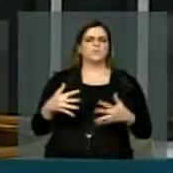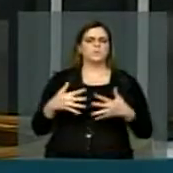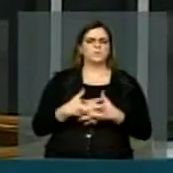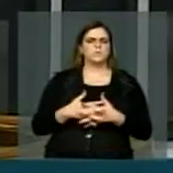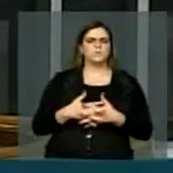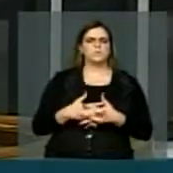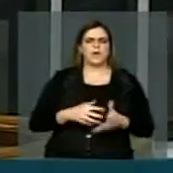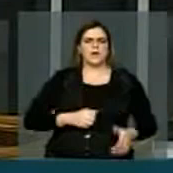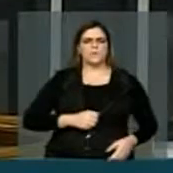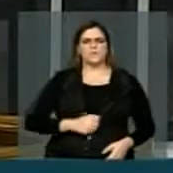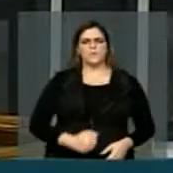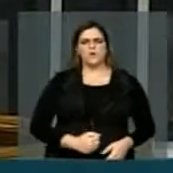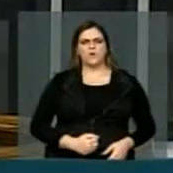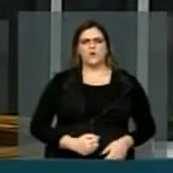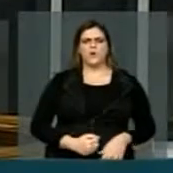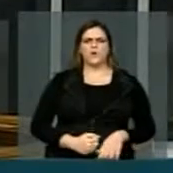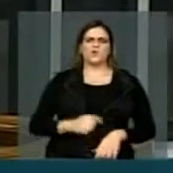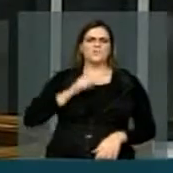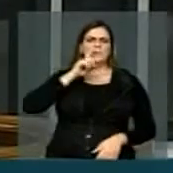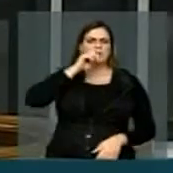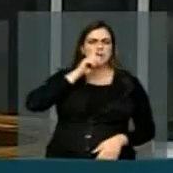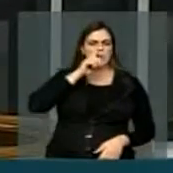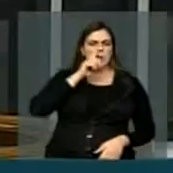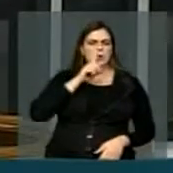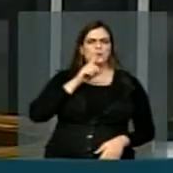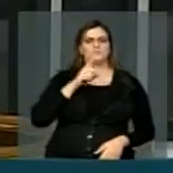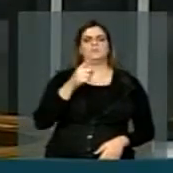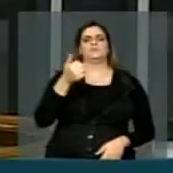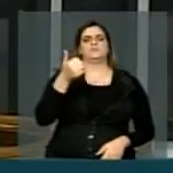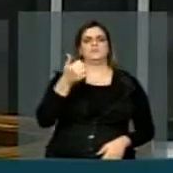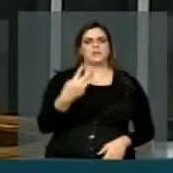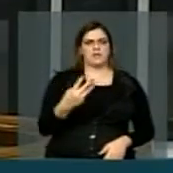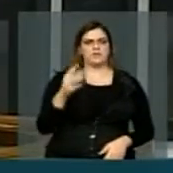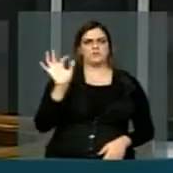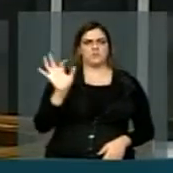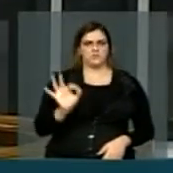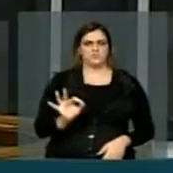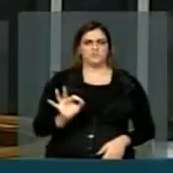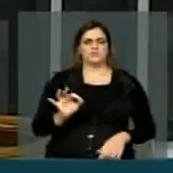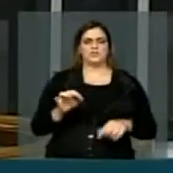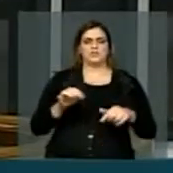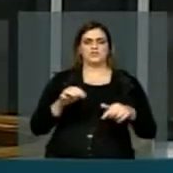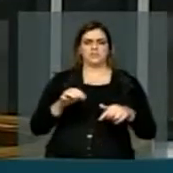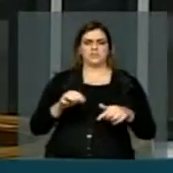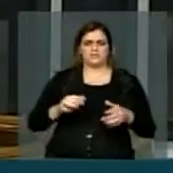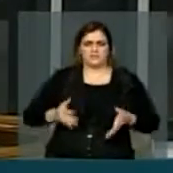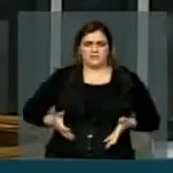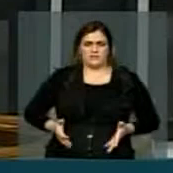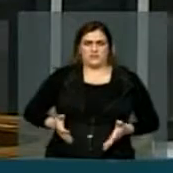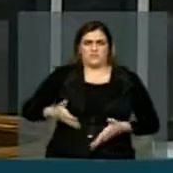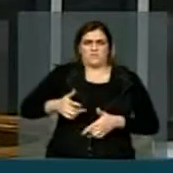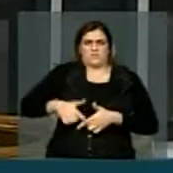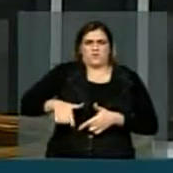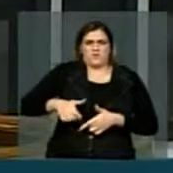com o aborto em condições perigosas, 13%, trabalho de parto